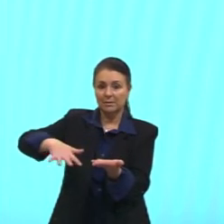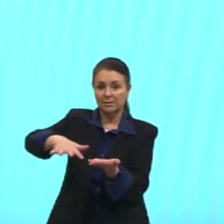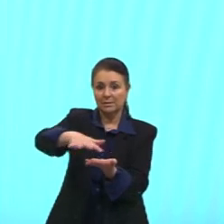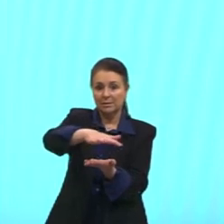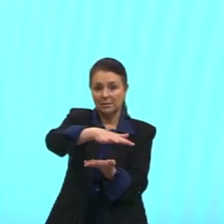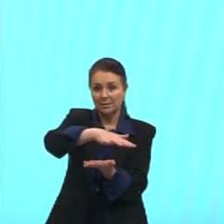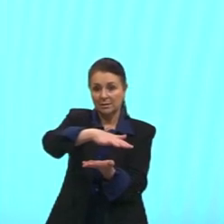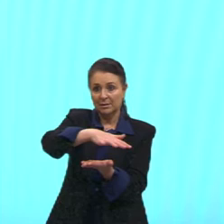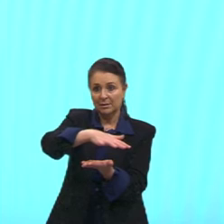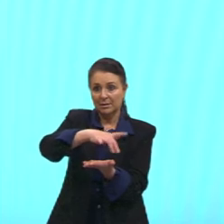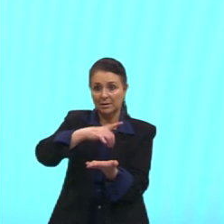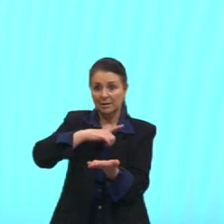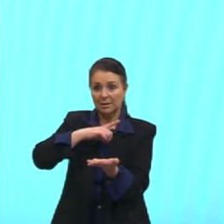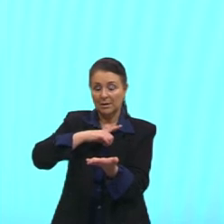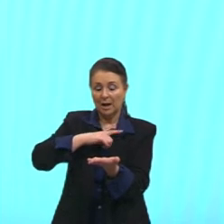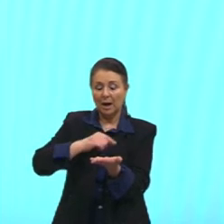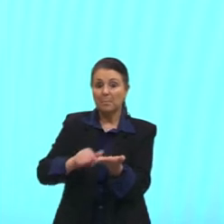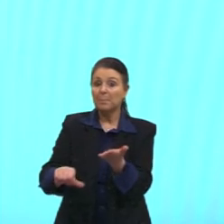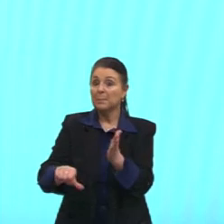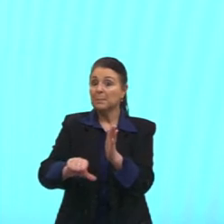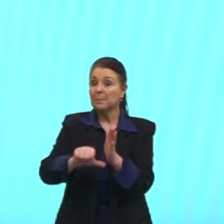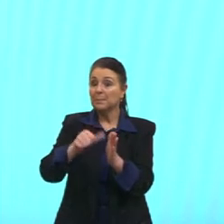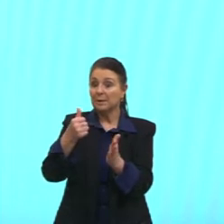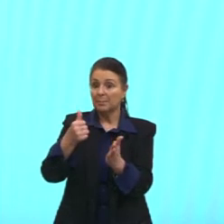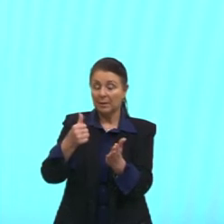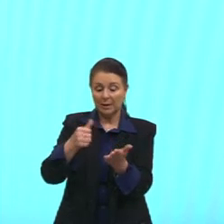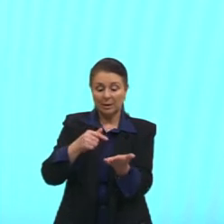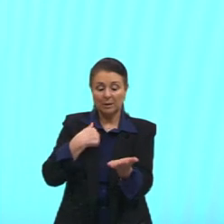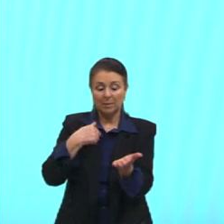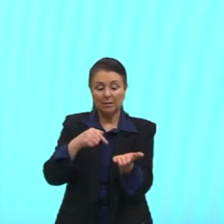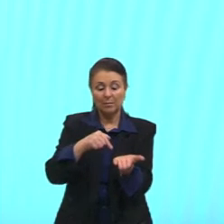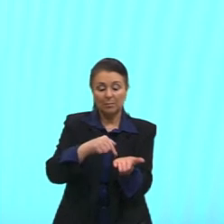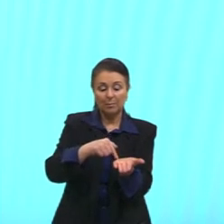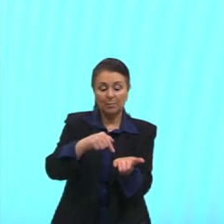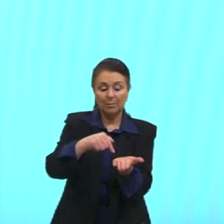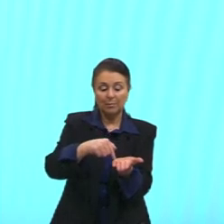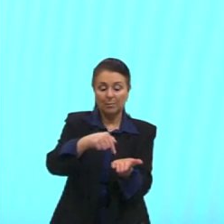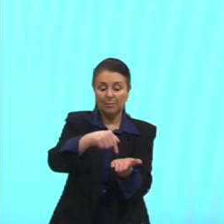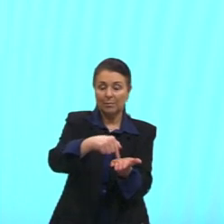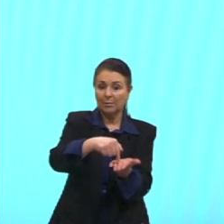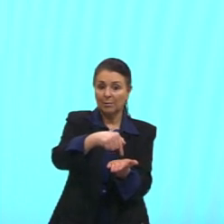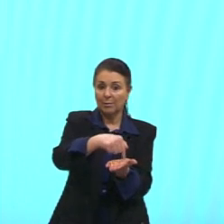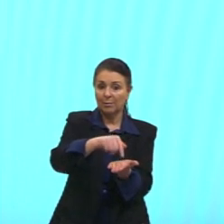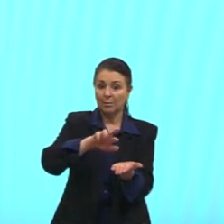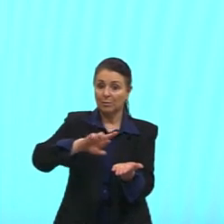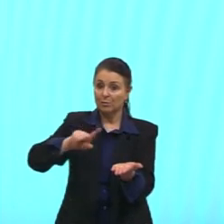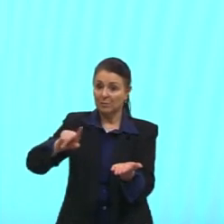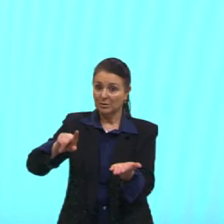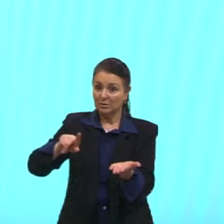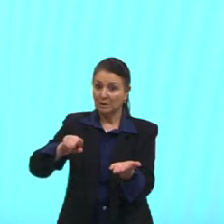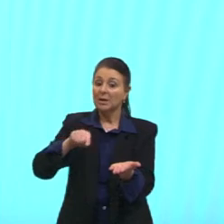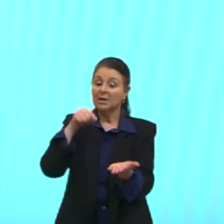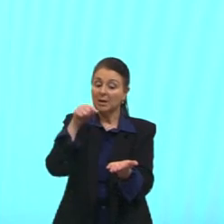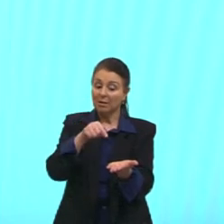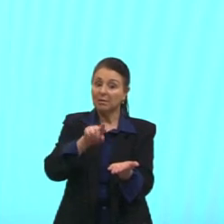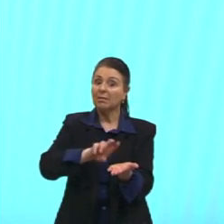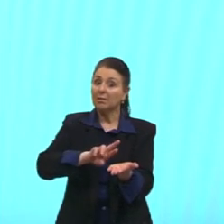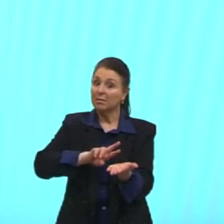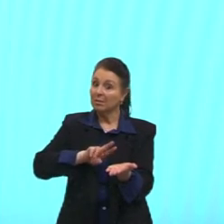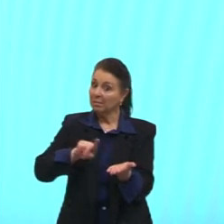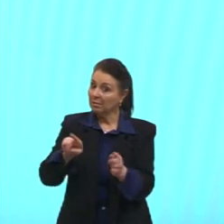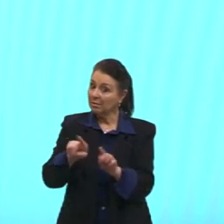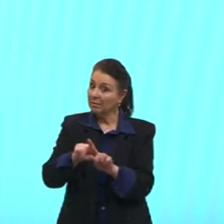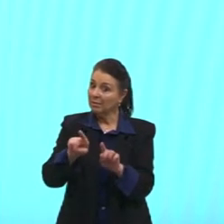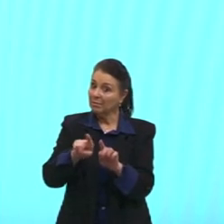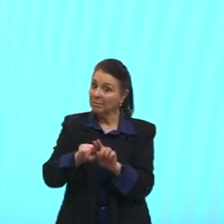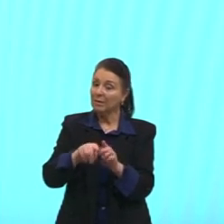onda. Nessa frente de onda, eu posso marcar outros pontos. E desses pontos, então, eu vou estar gerando